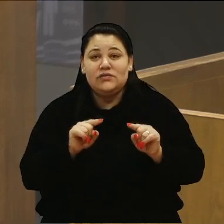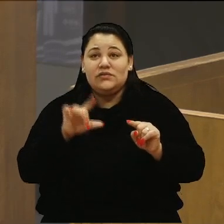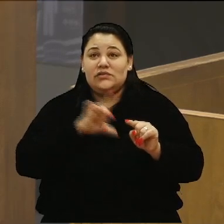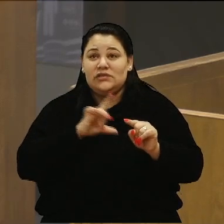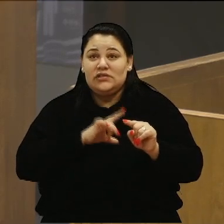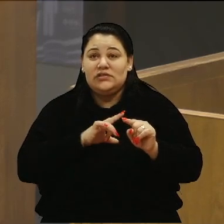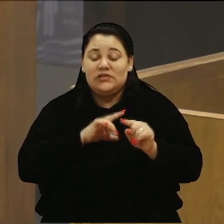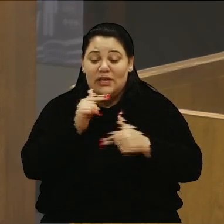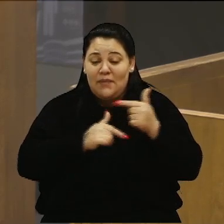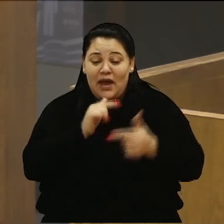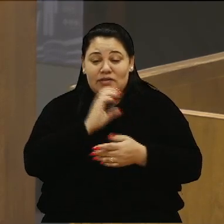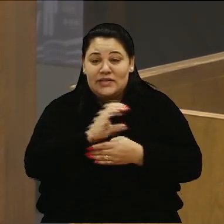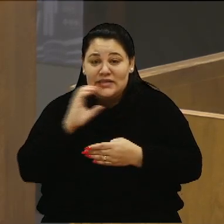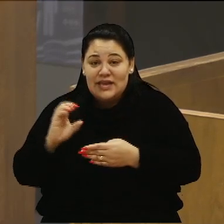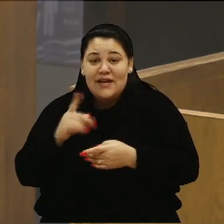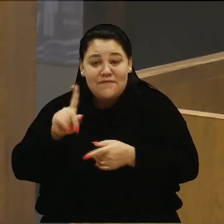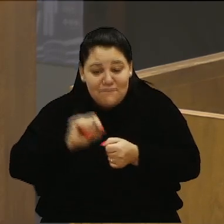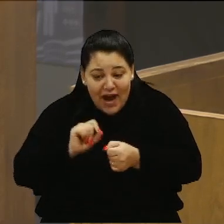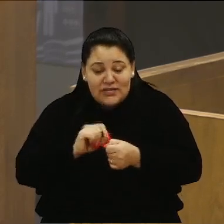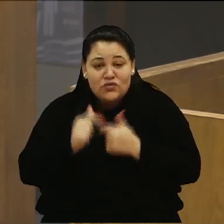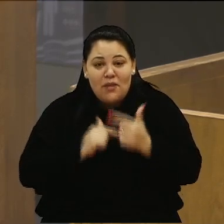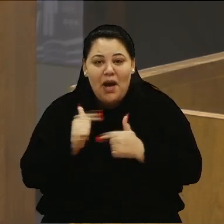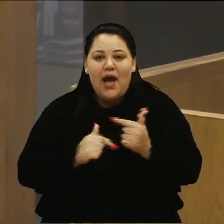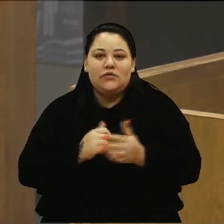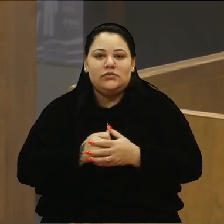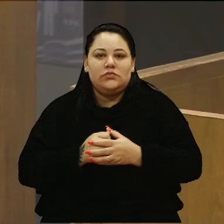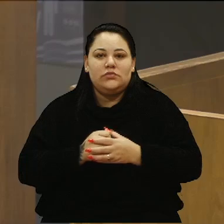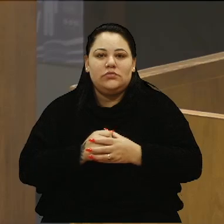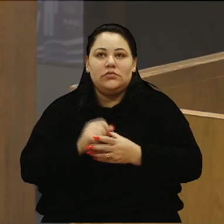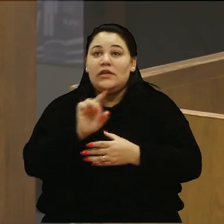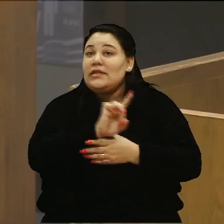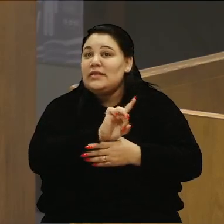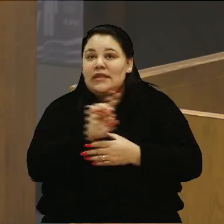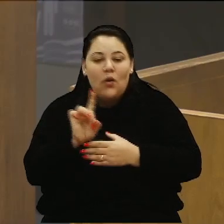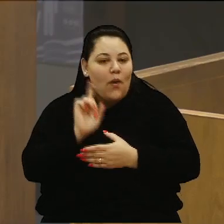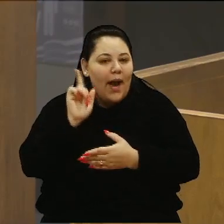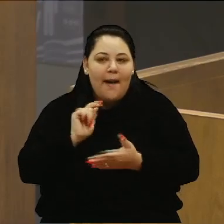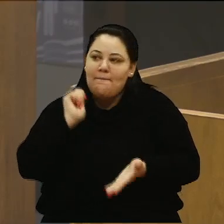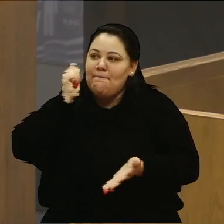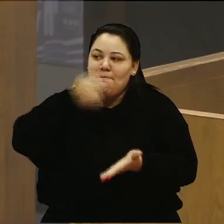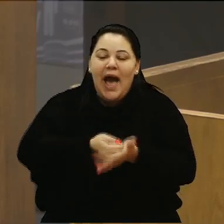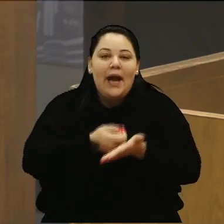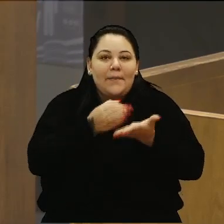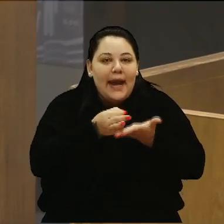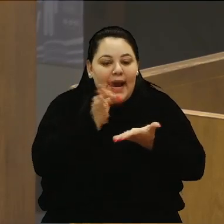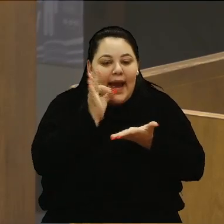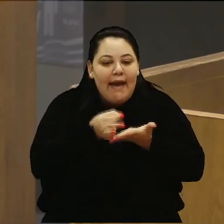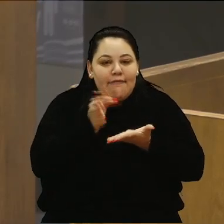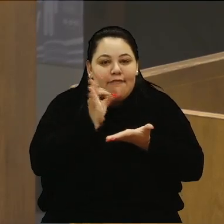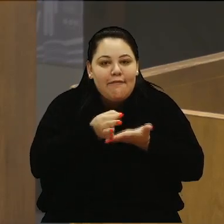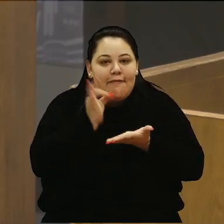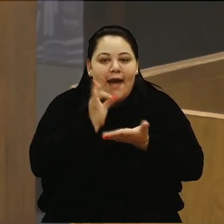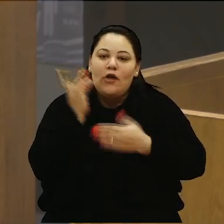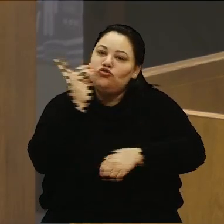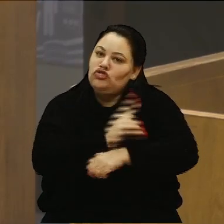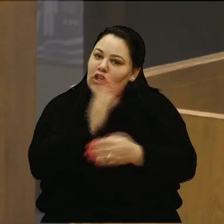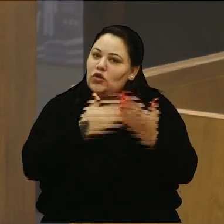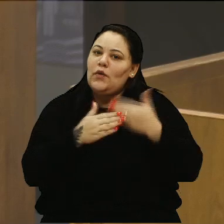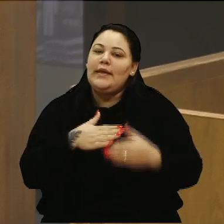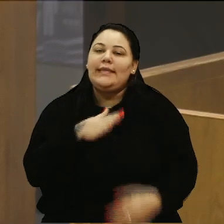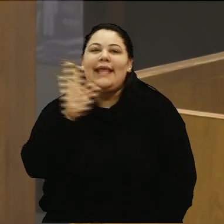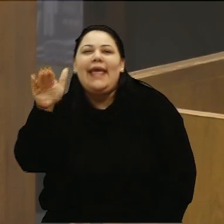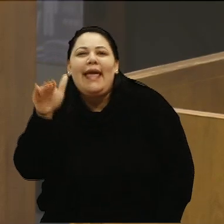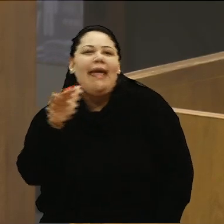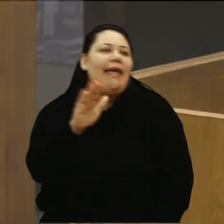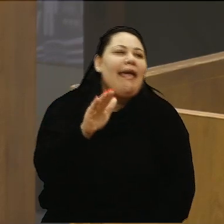e CCs executem. Não é pago para tomar cafezinho o dia inteiro e dar tapinha nas costas dos outros.